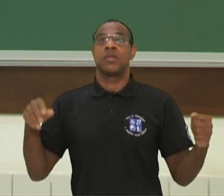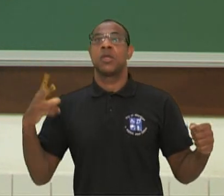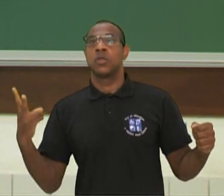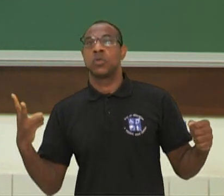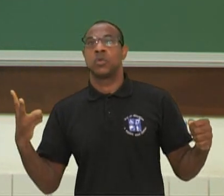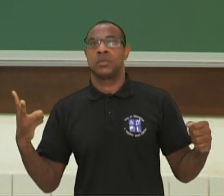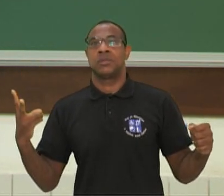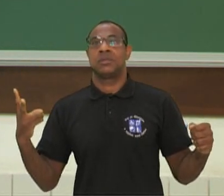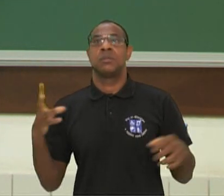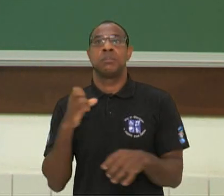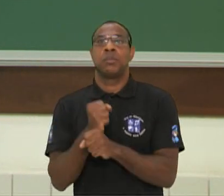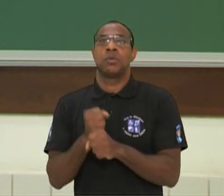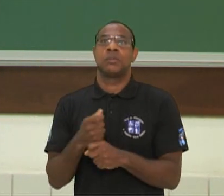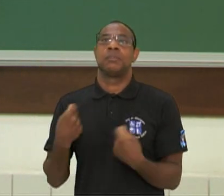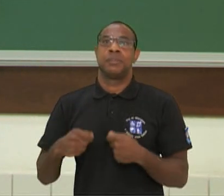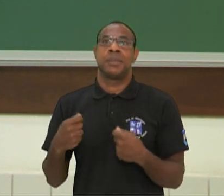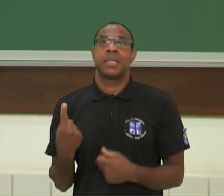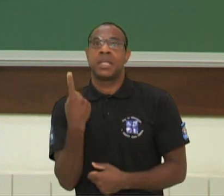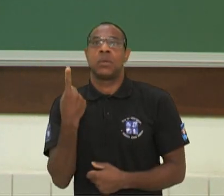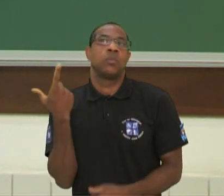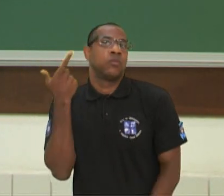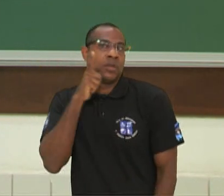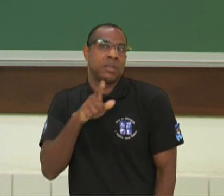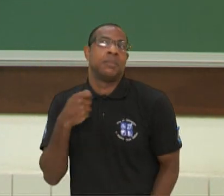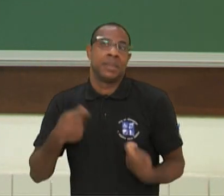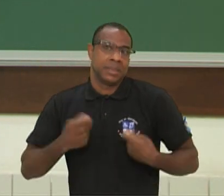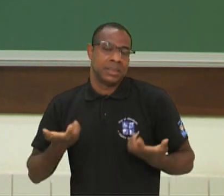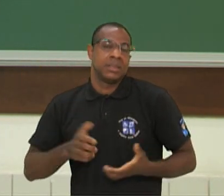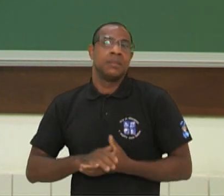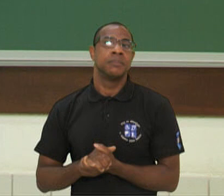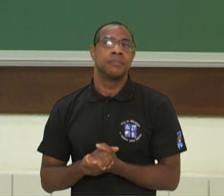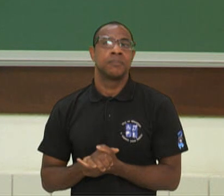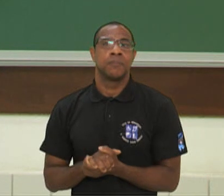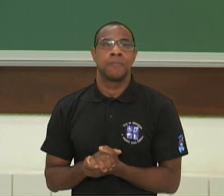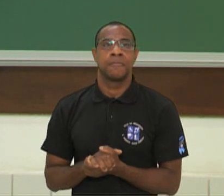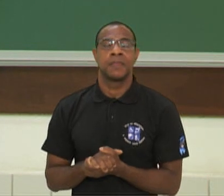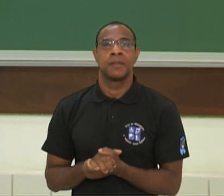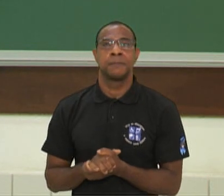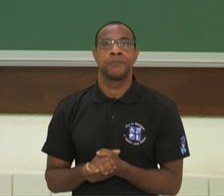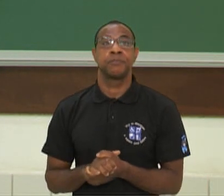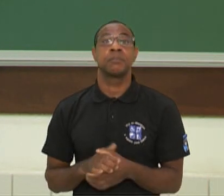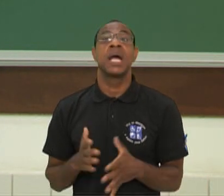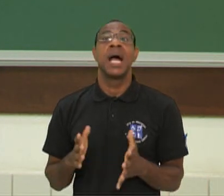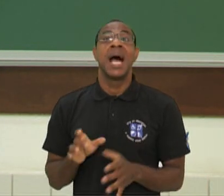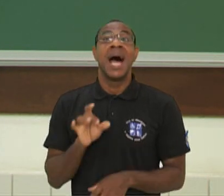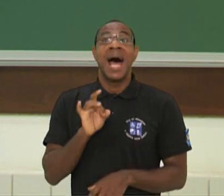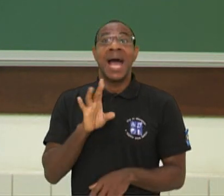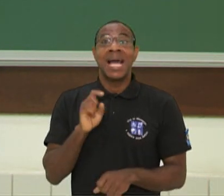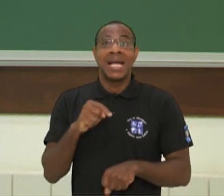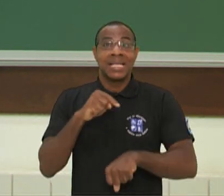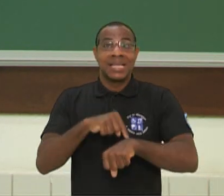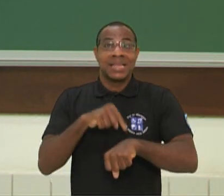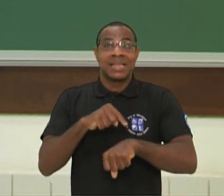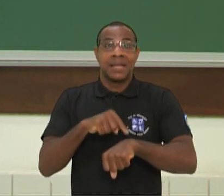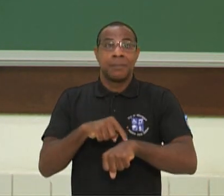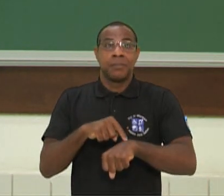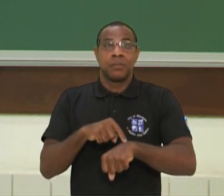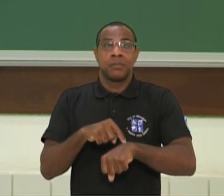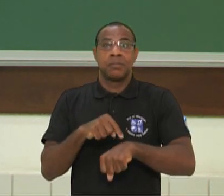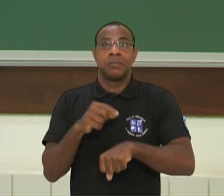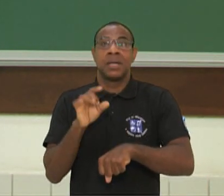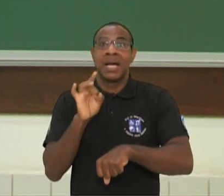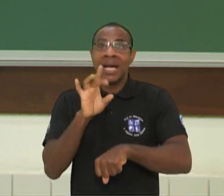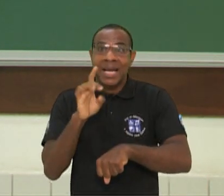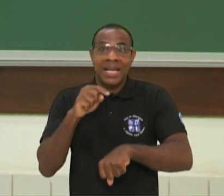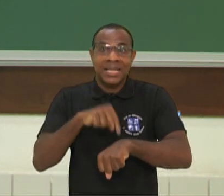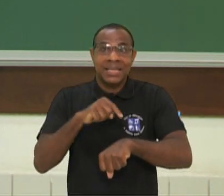aquele set. A cada set, os atletas mudam de lado na mesa. E no set